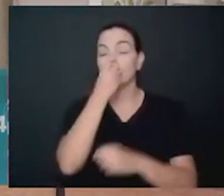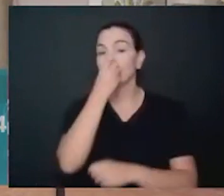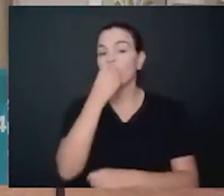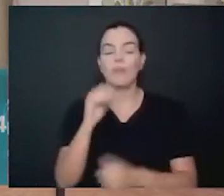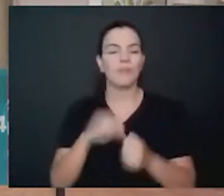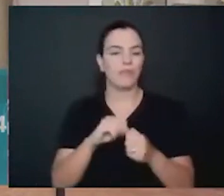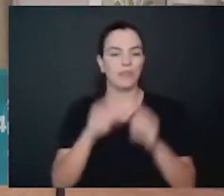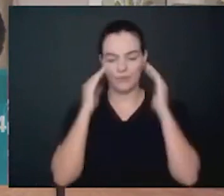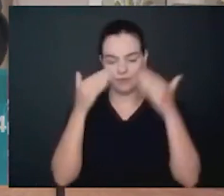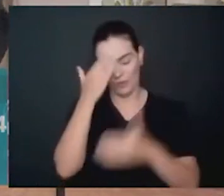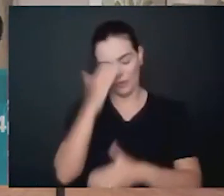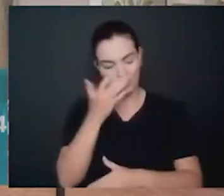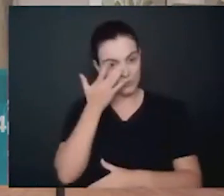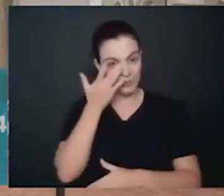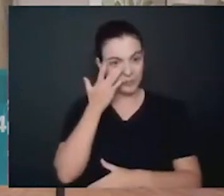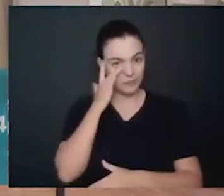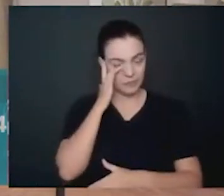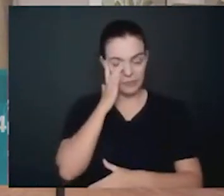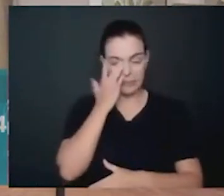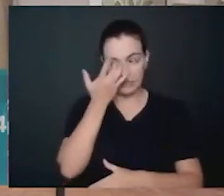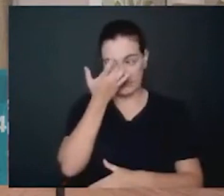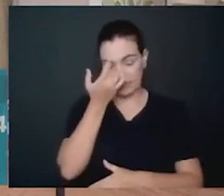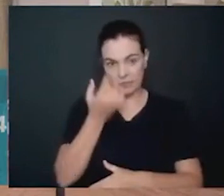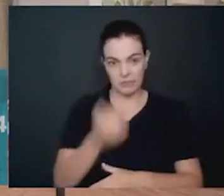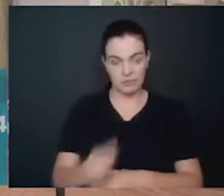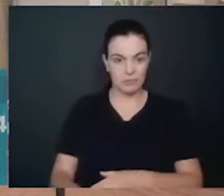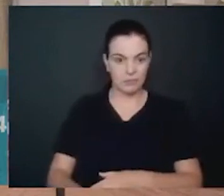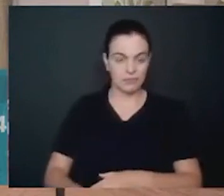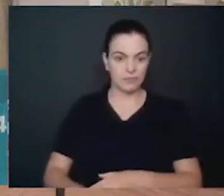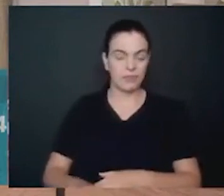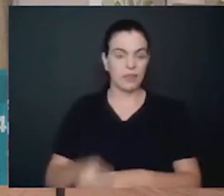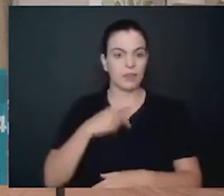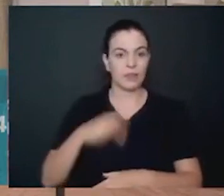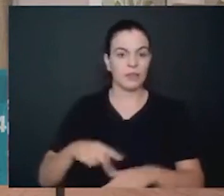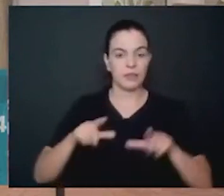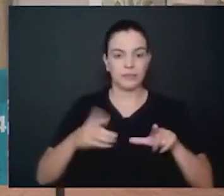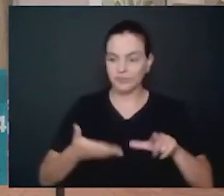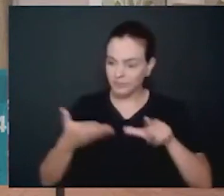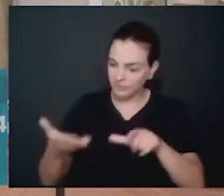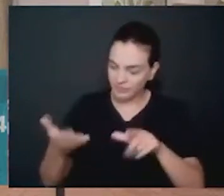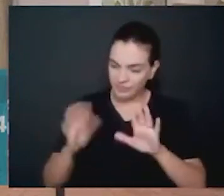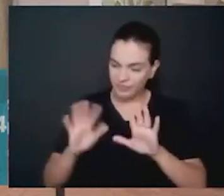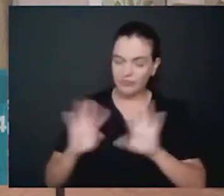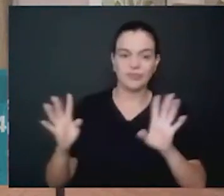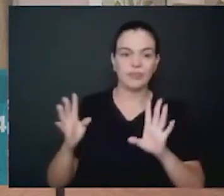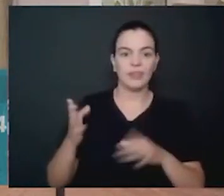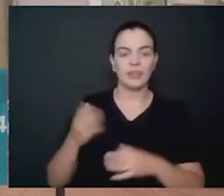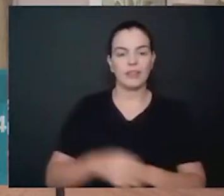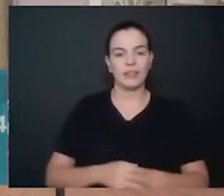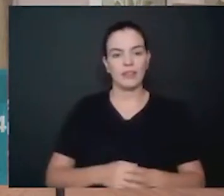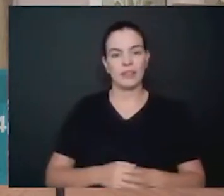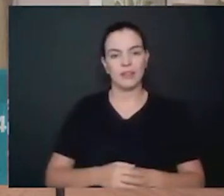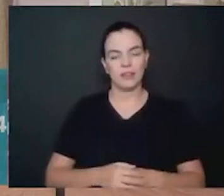Curitibano porque nós amamos Curitiba Presidente me permita que eu entregue esse voto de louvor publicamente na frente das